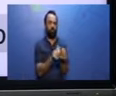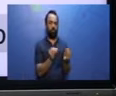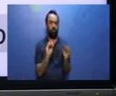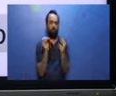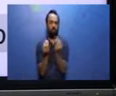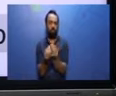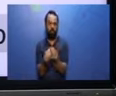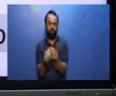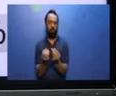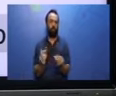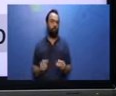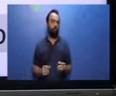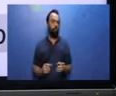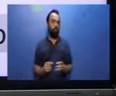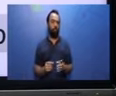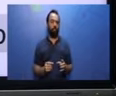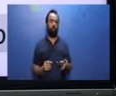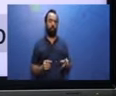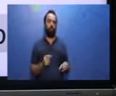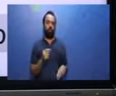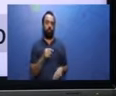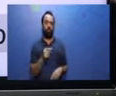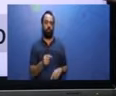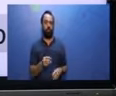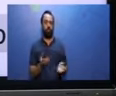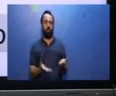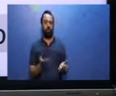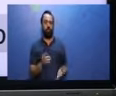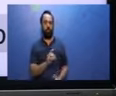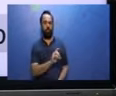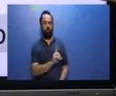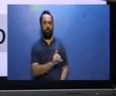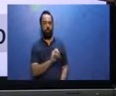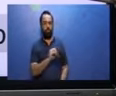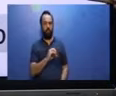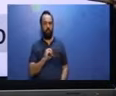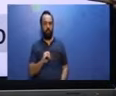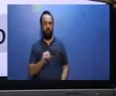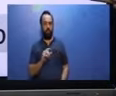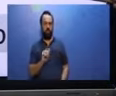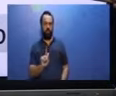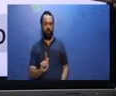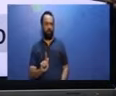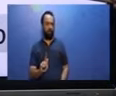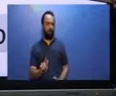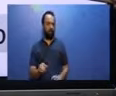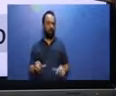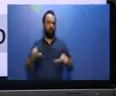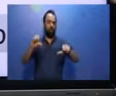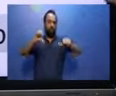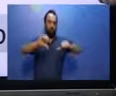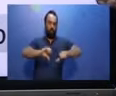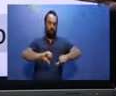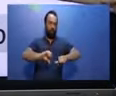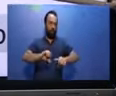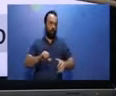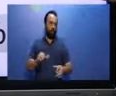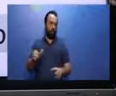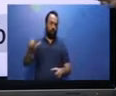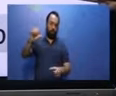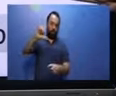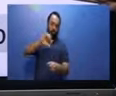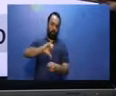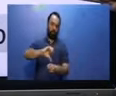mais os seus fracos deram 1000 gramas aí o frasco dois foi adicionado no frasco um onde